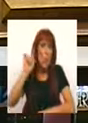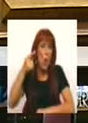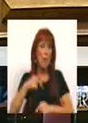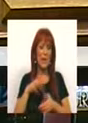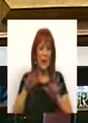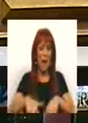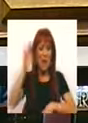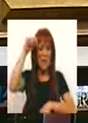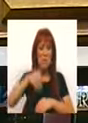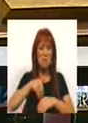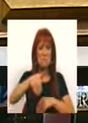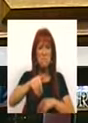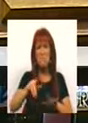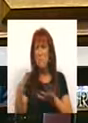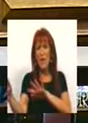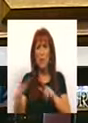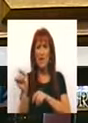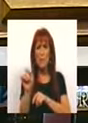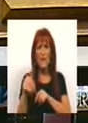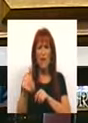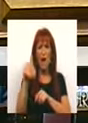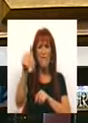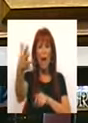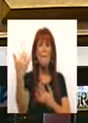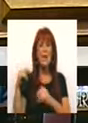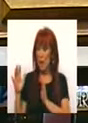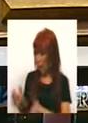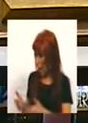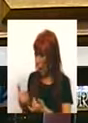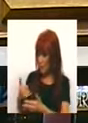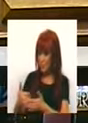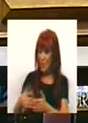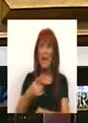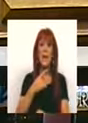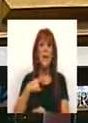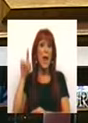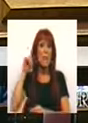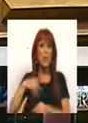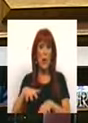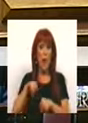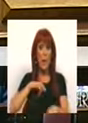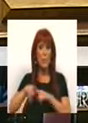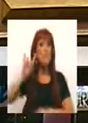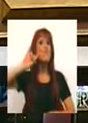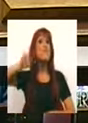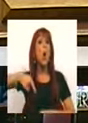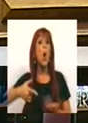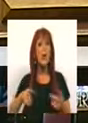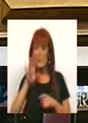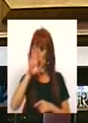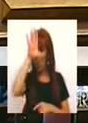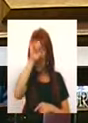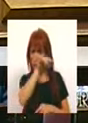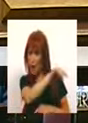da Assembleia da República daqui por alguns meses, mas entretanto era fundamental que do ponto de vista político soubesse se este